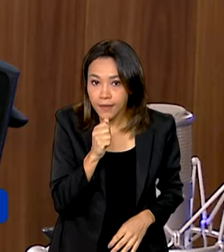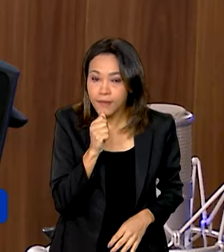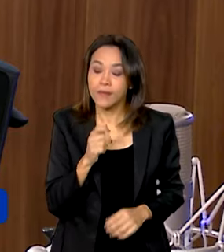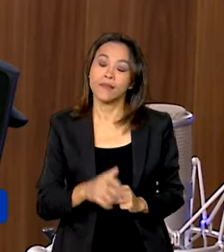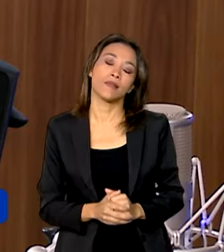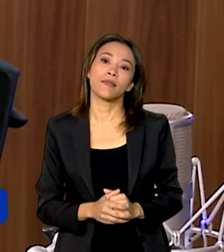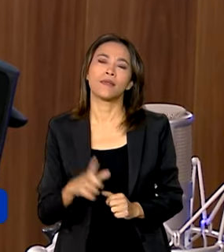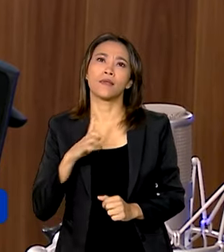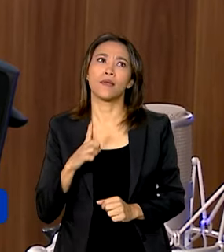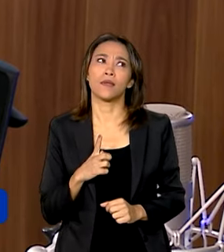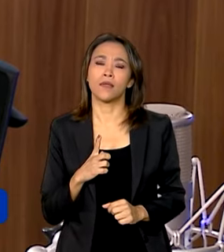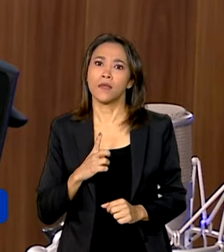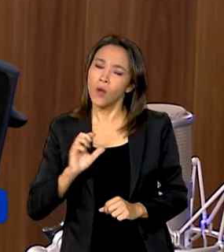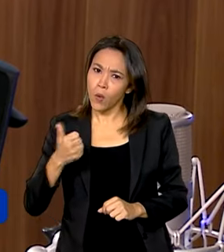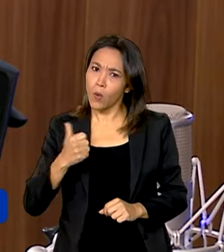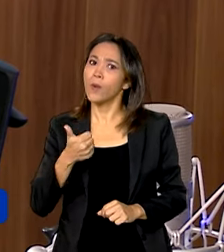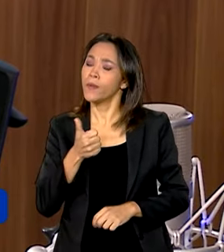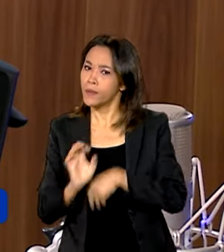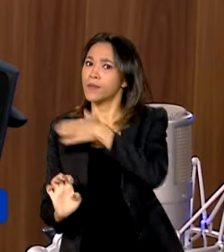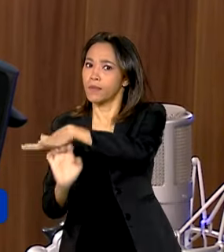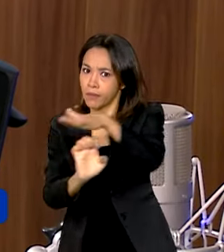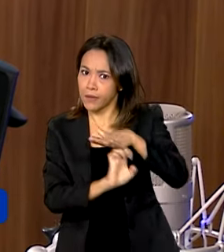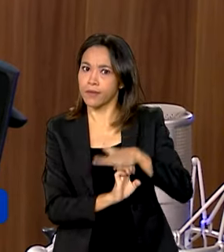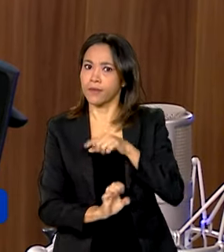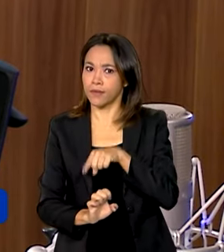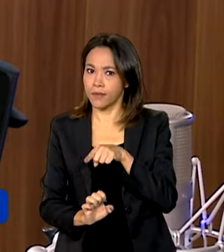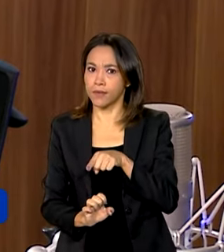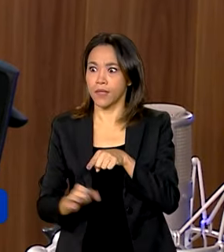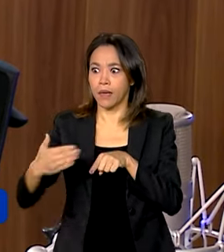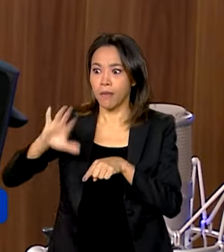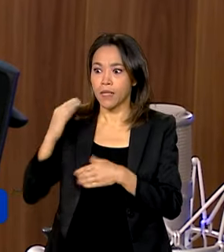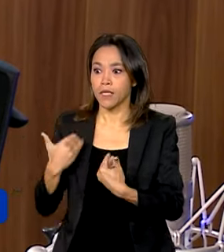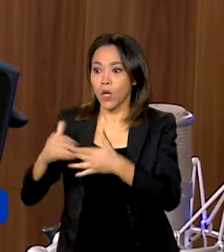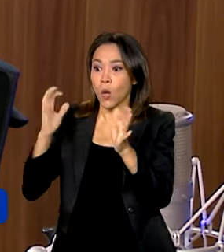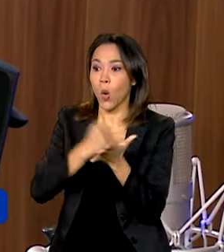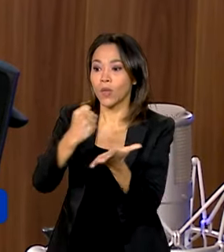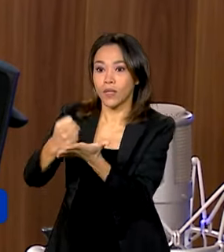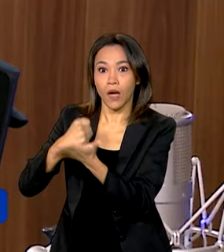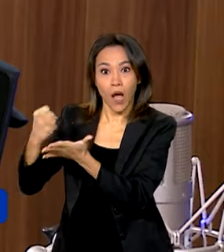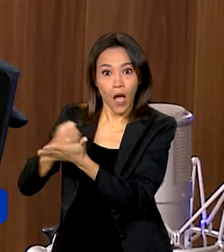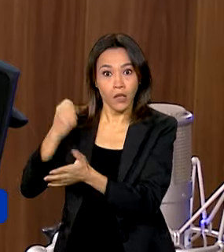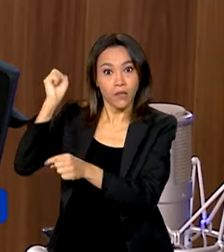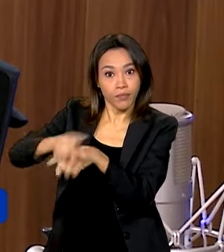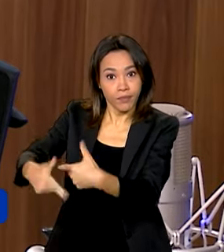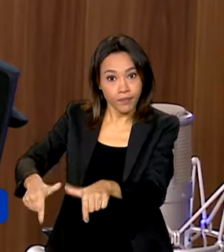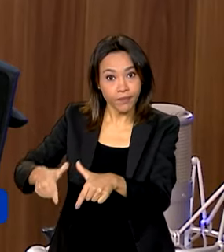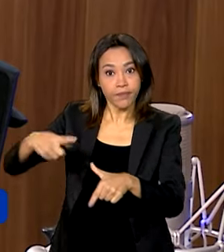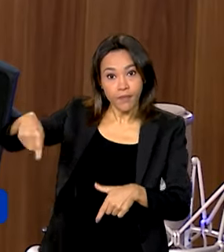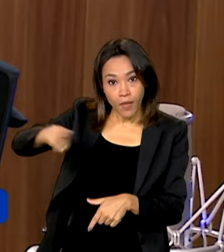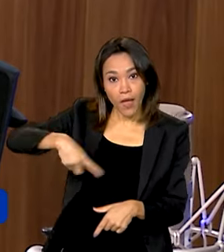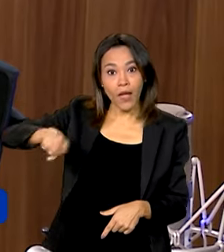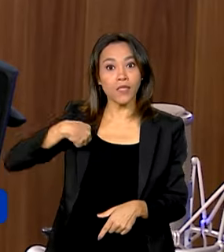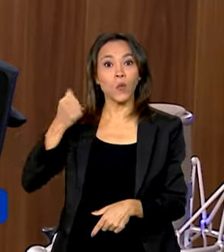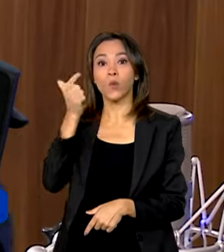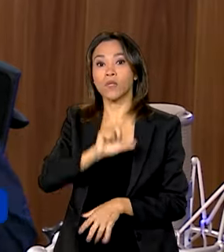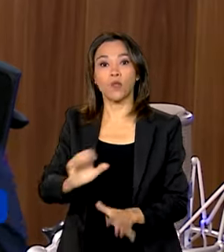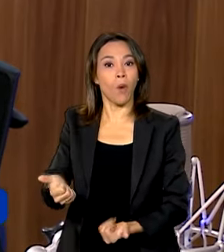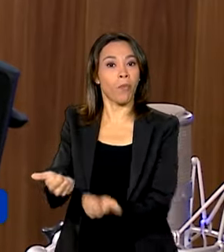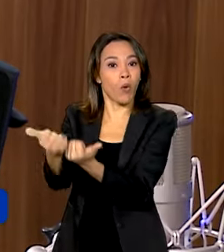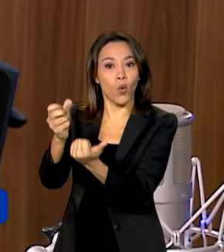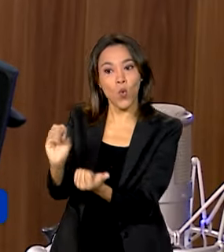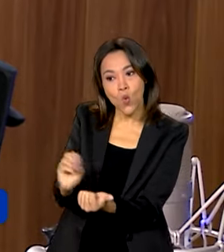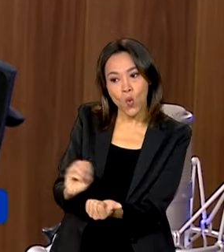torno de umas 11 empresas que são as mais de de emprego que não foram alcançadas no primeiro momento por